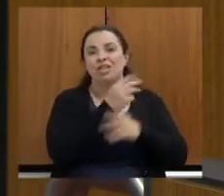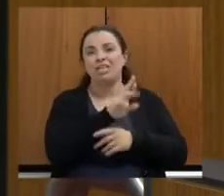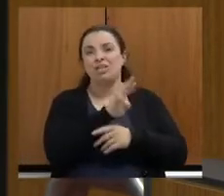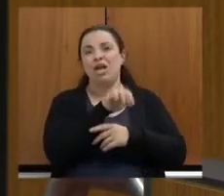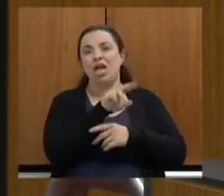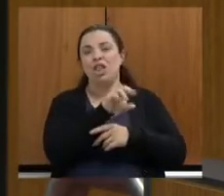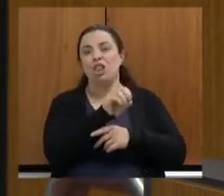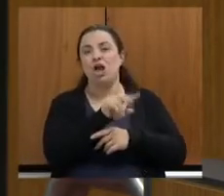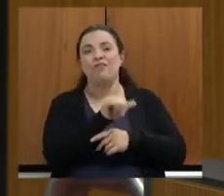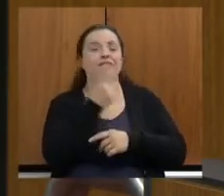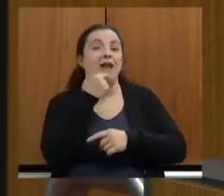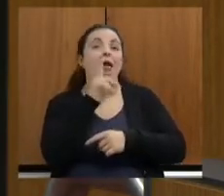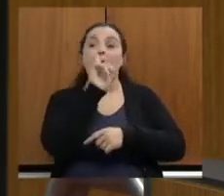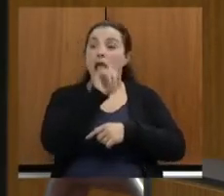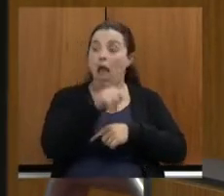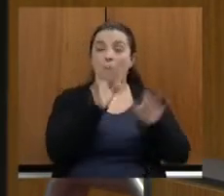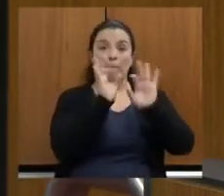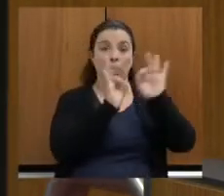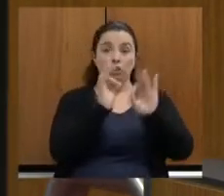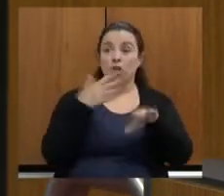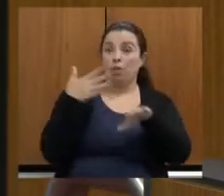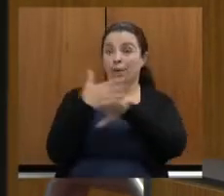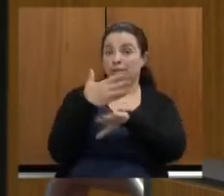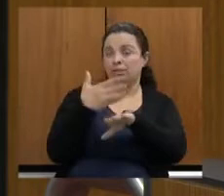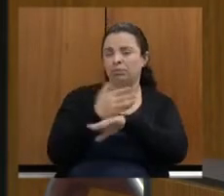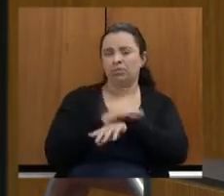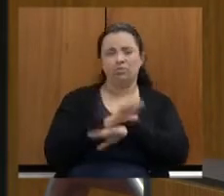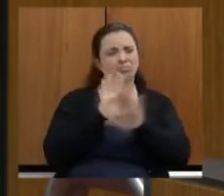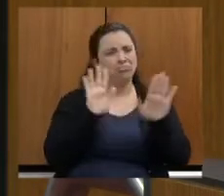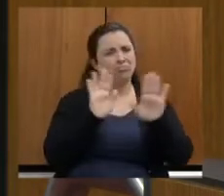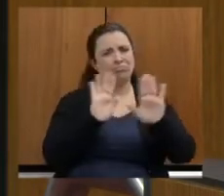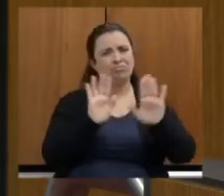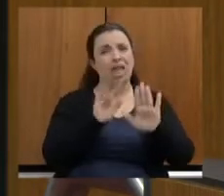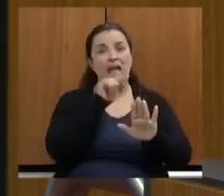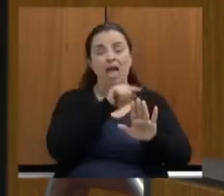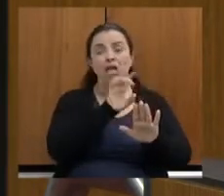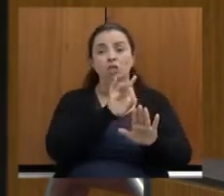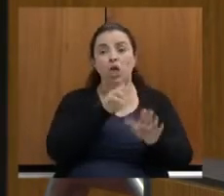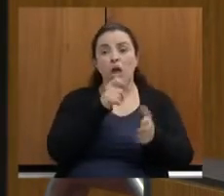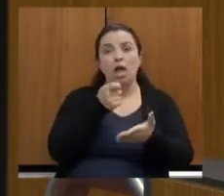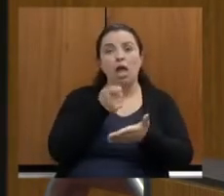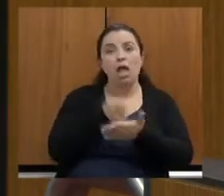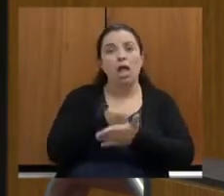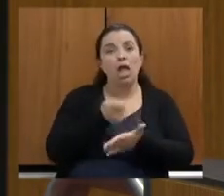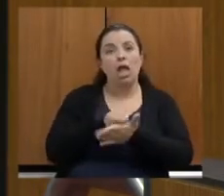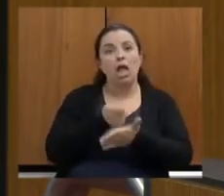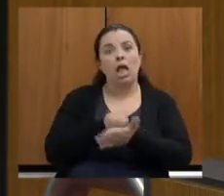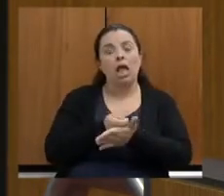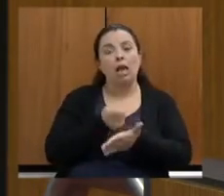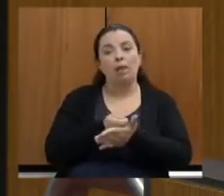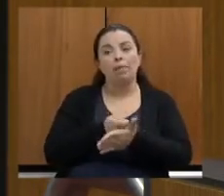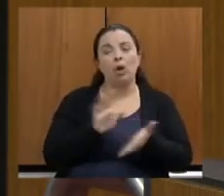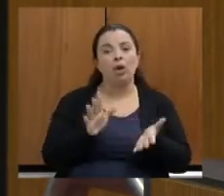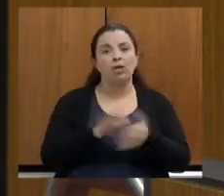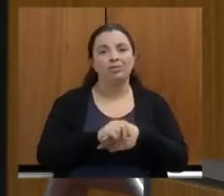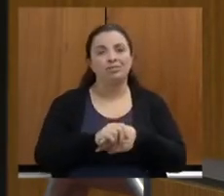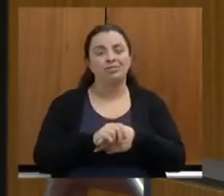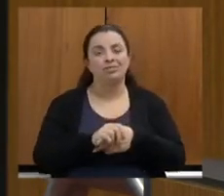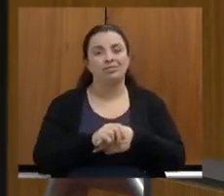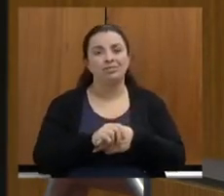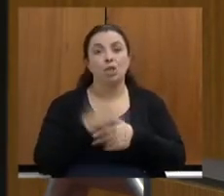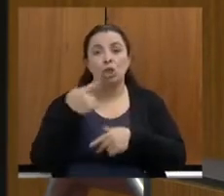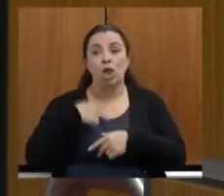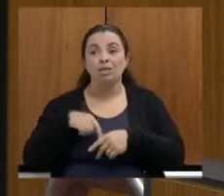falar que ele É participativo sendo que tudo que a fundação renova faz é imposto a gente participa da elaboração